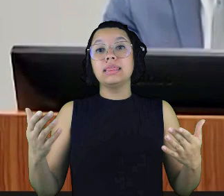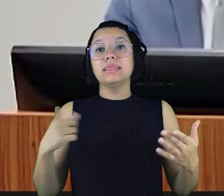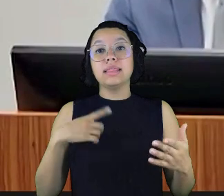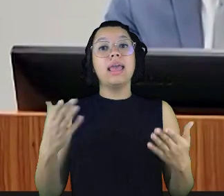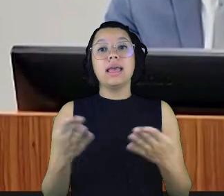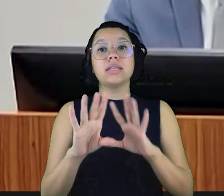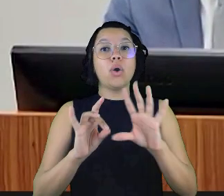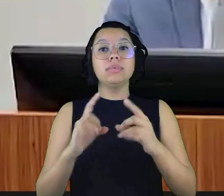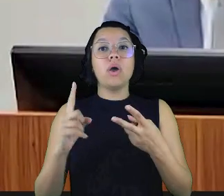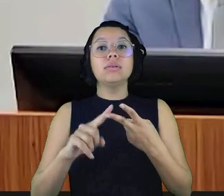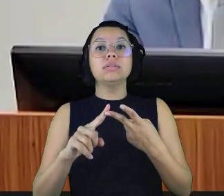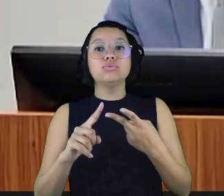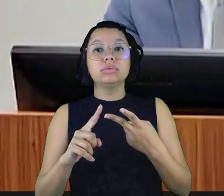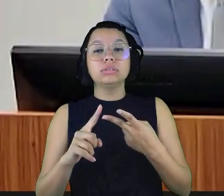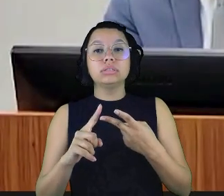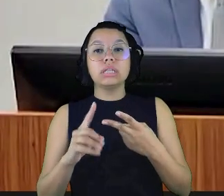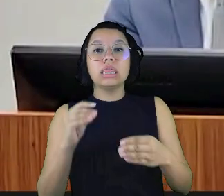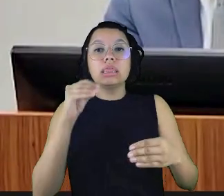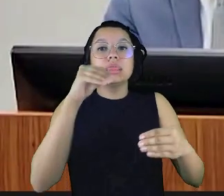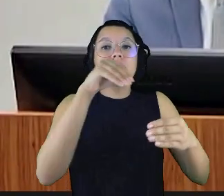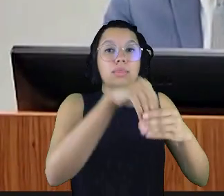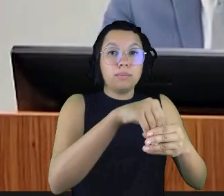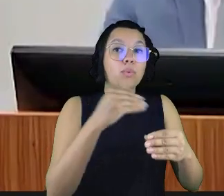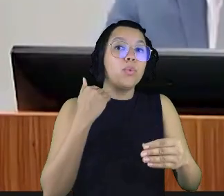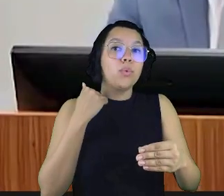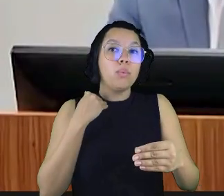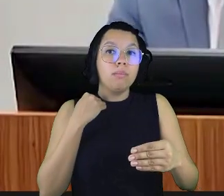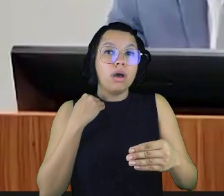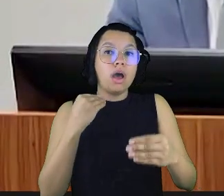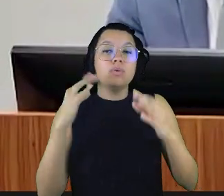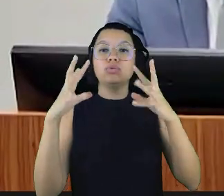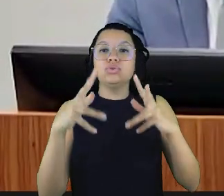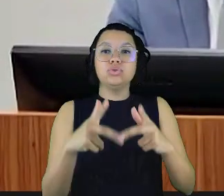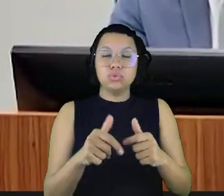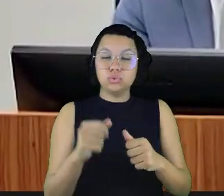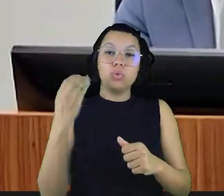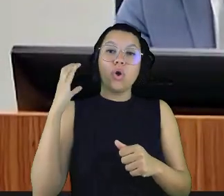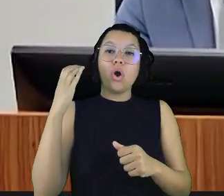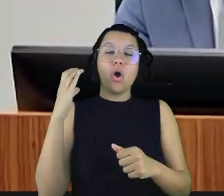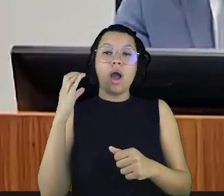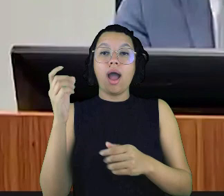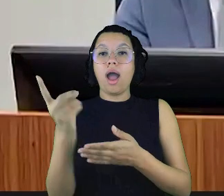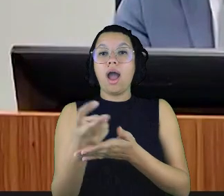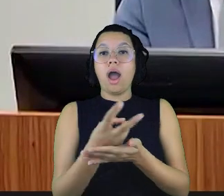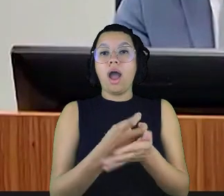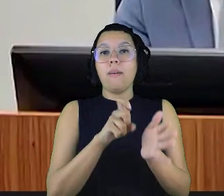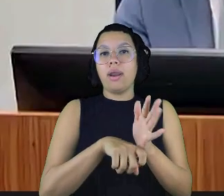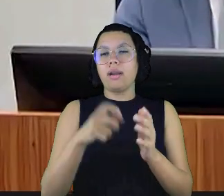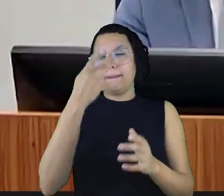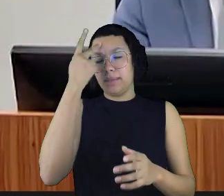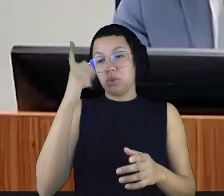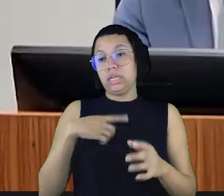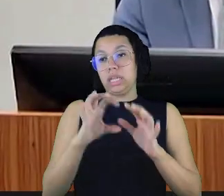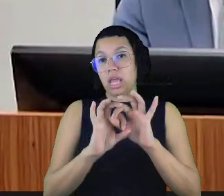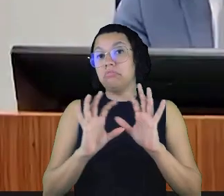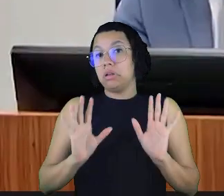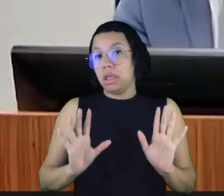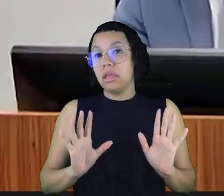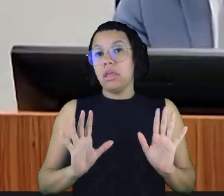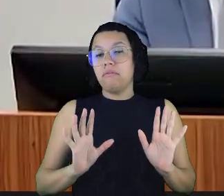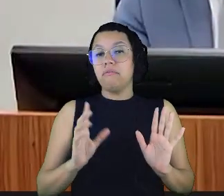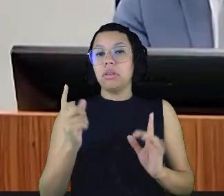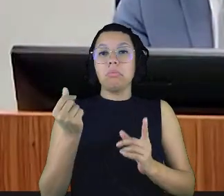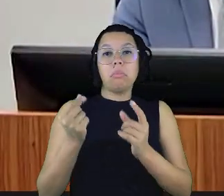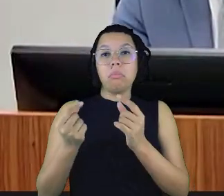alternativa, depósito do montante integral do crédito tributário. Quem tem disponibilidade de recursos, naturalmente,